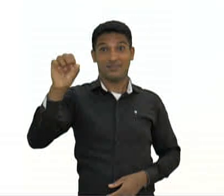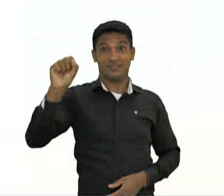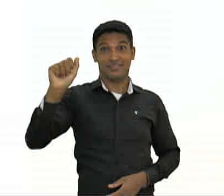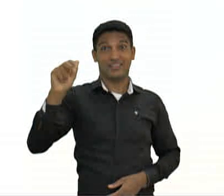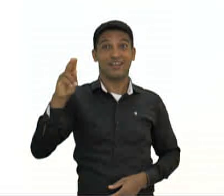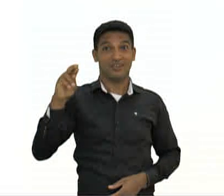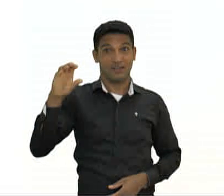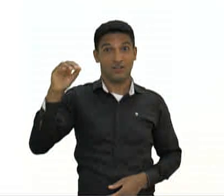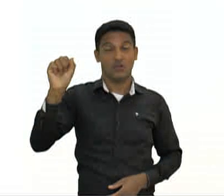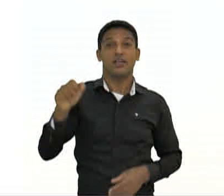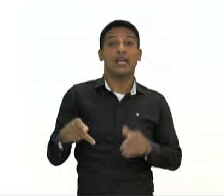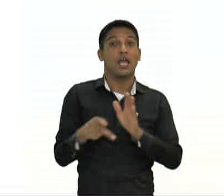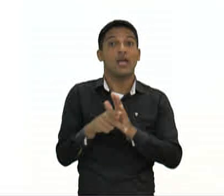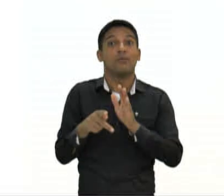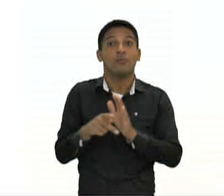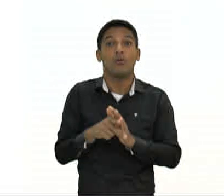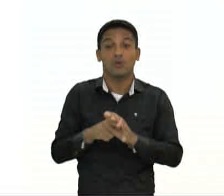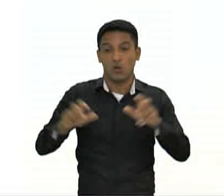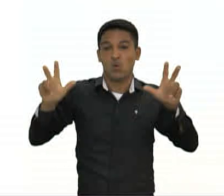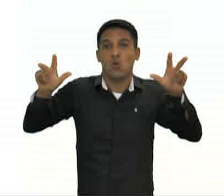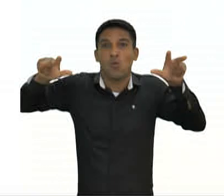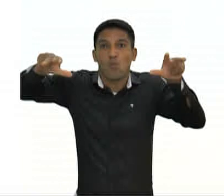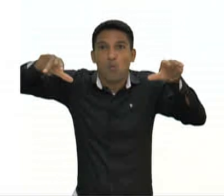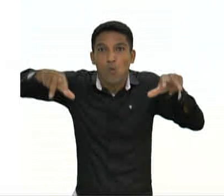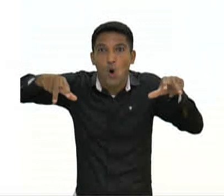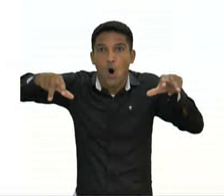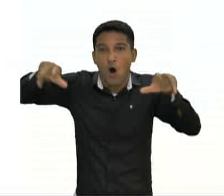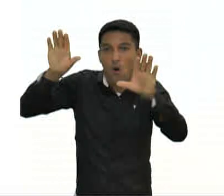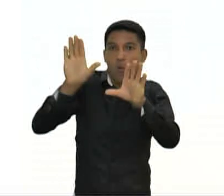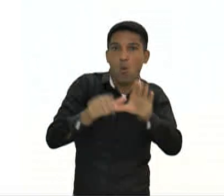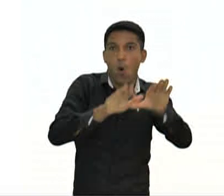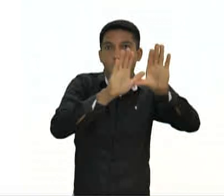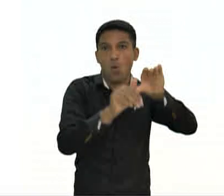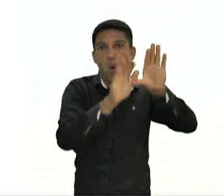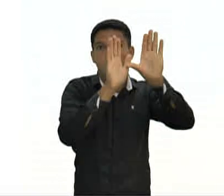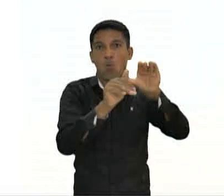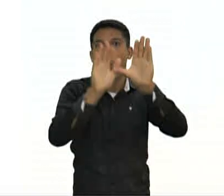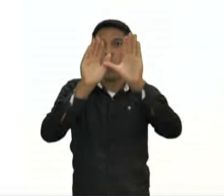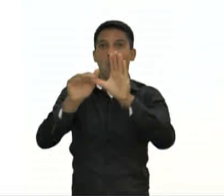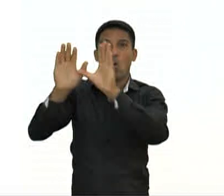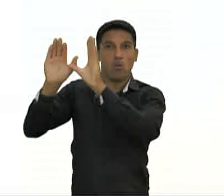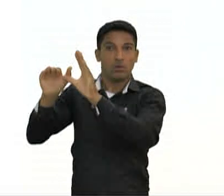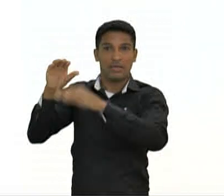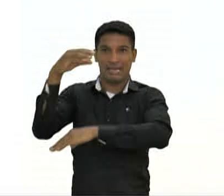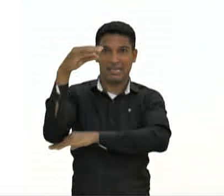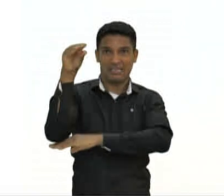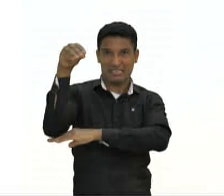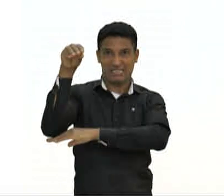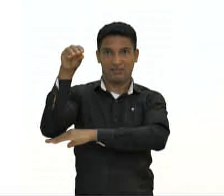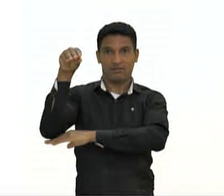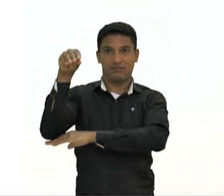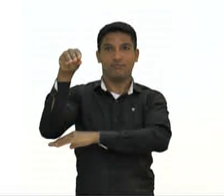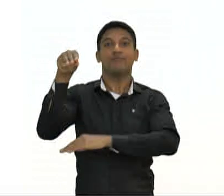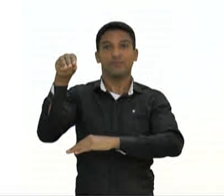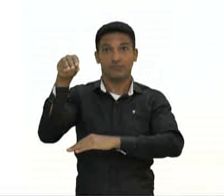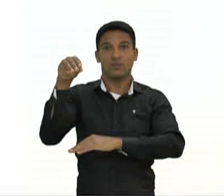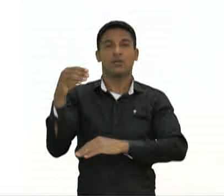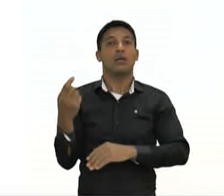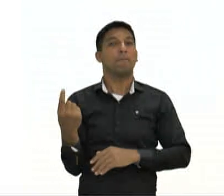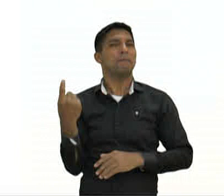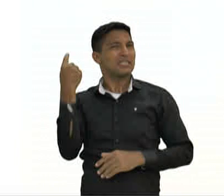pterossauros, répteis voadores que não são dinossauros, no passado sempre eram figurados como animais planadores incapazes de